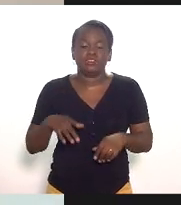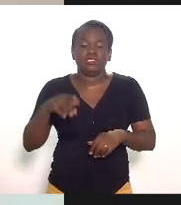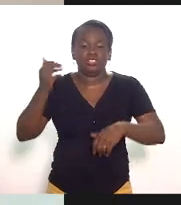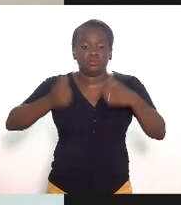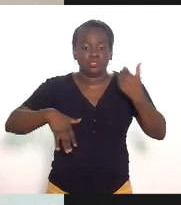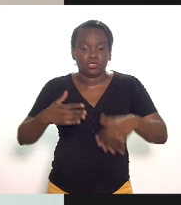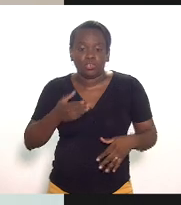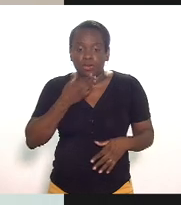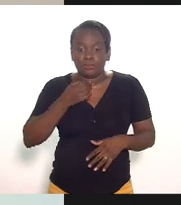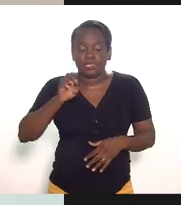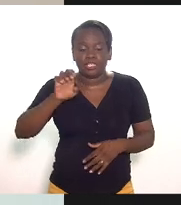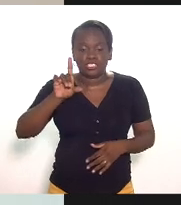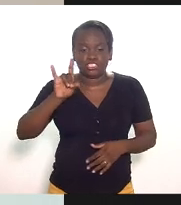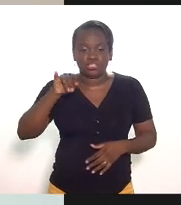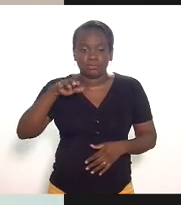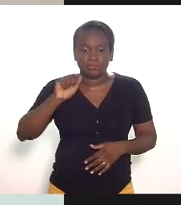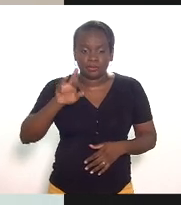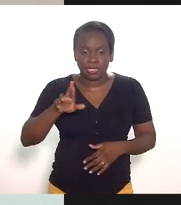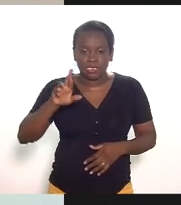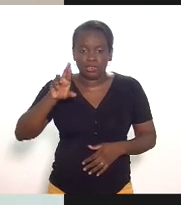ouvido o senhor